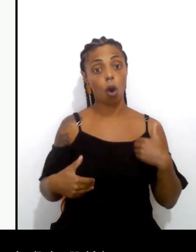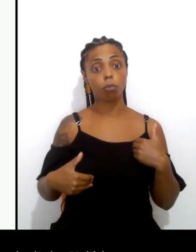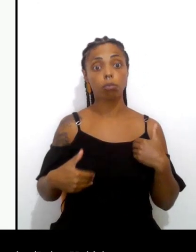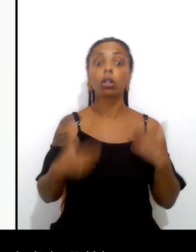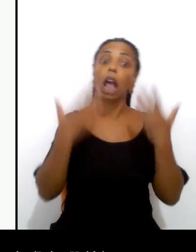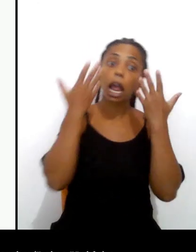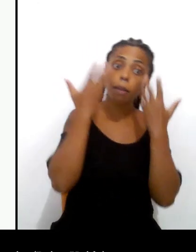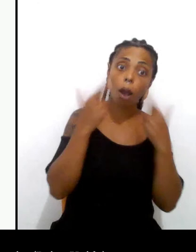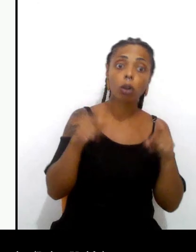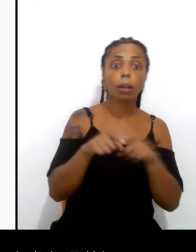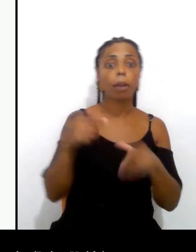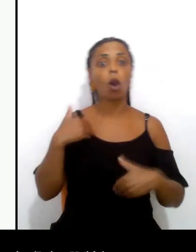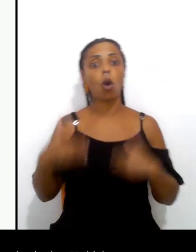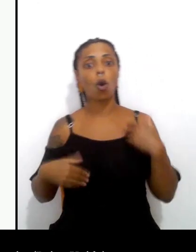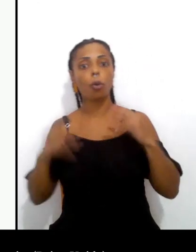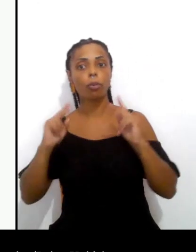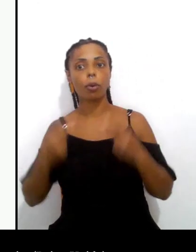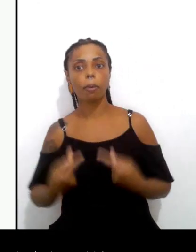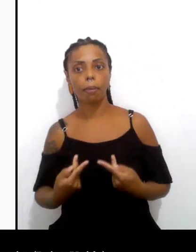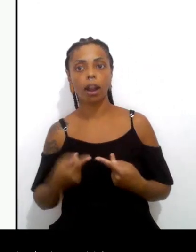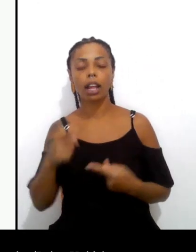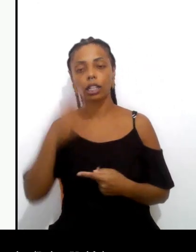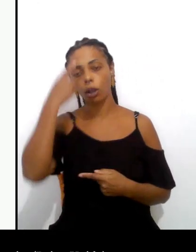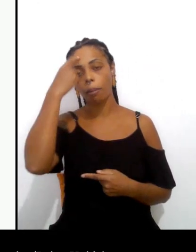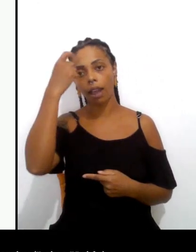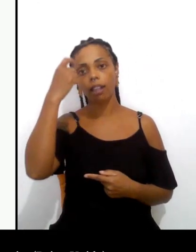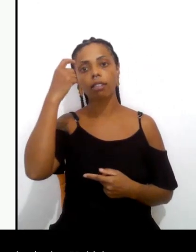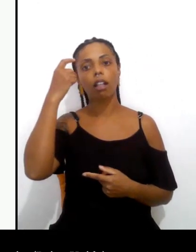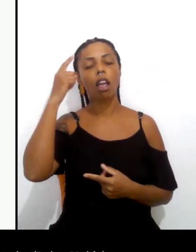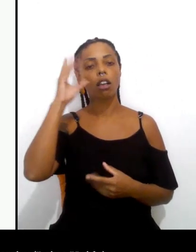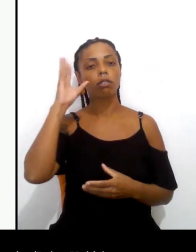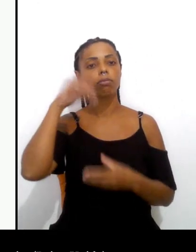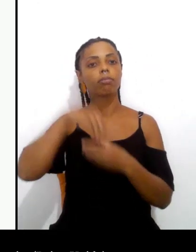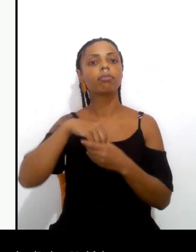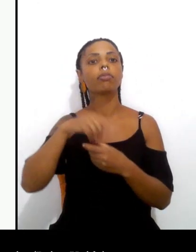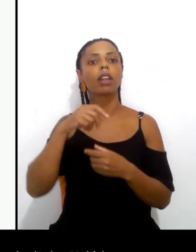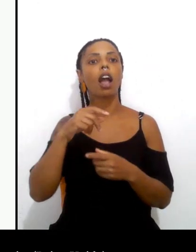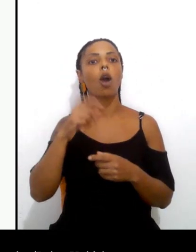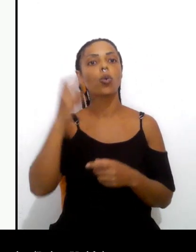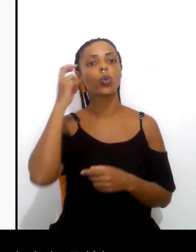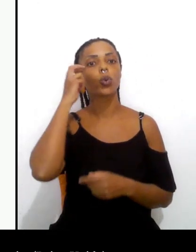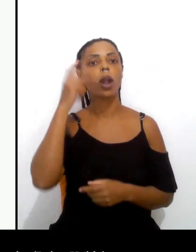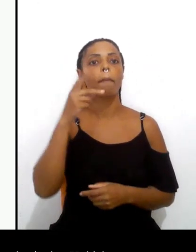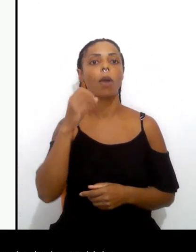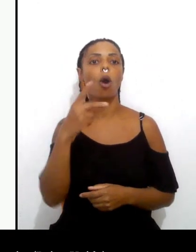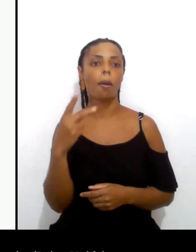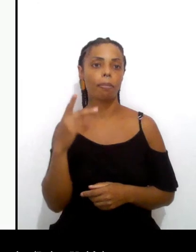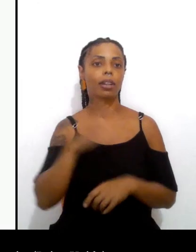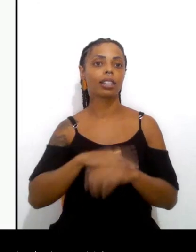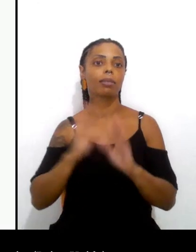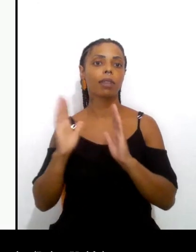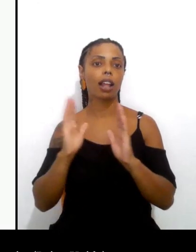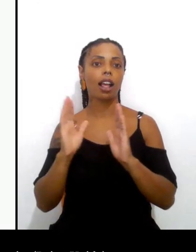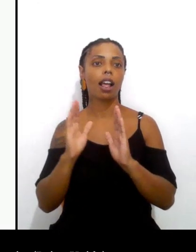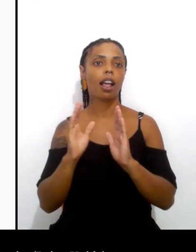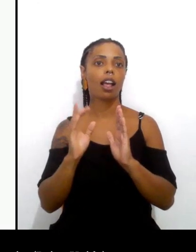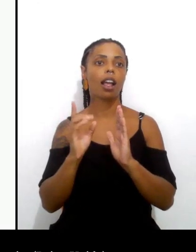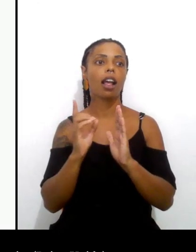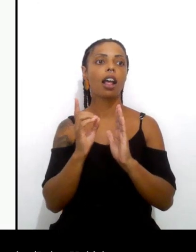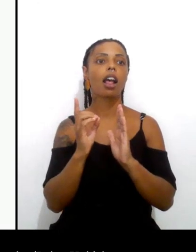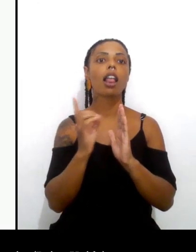Então essa é uma ideia que se espalhou muito na cultura pop nessa época na décadas de 40